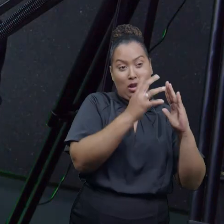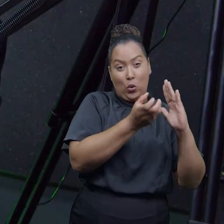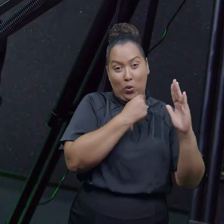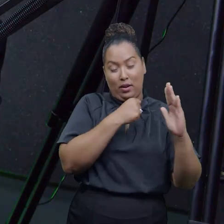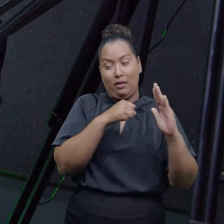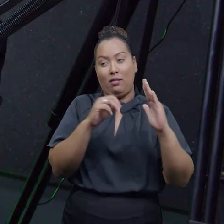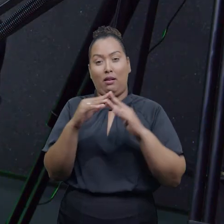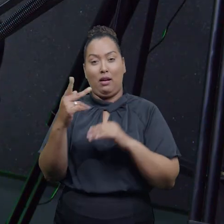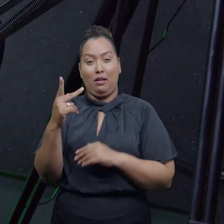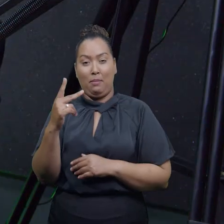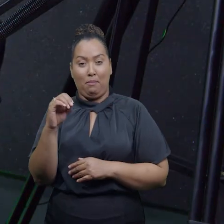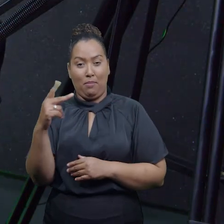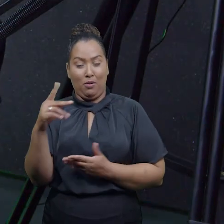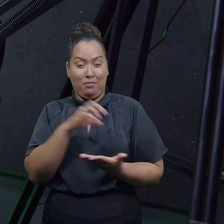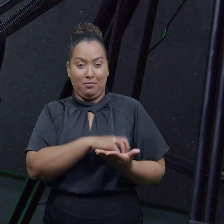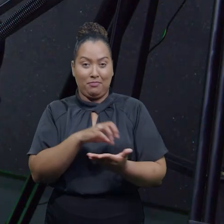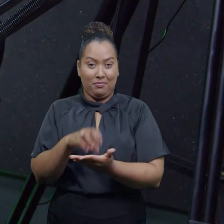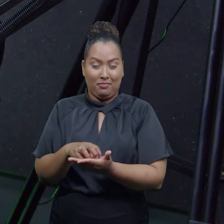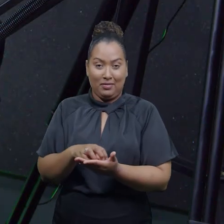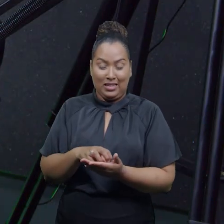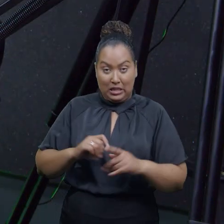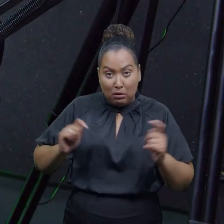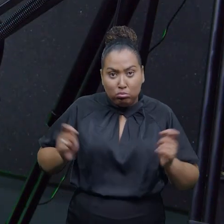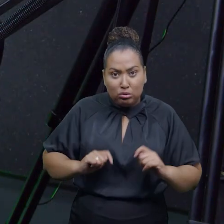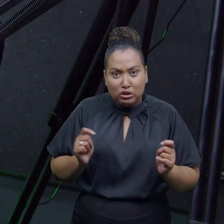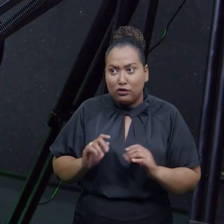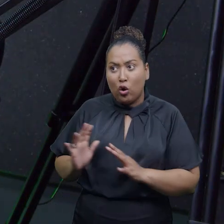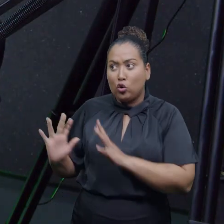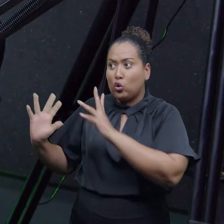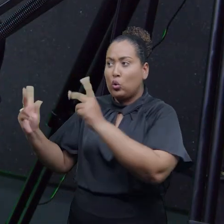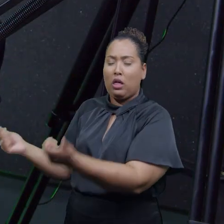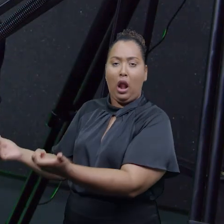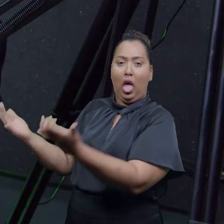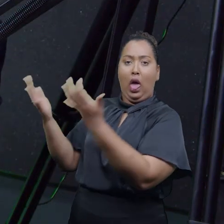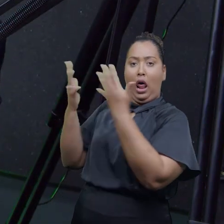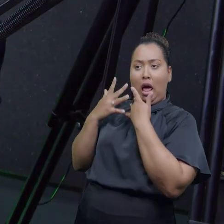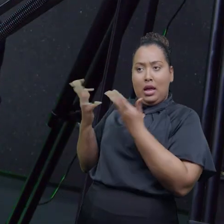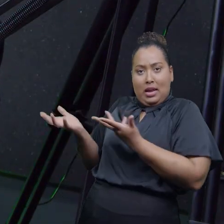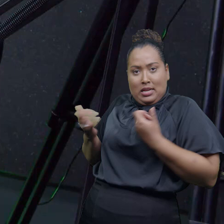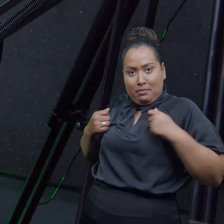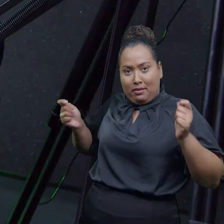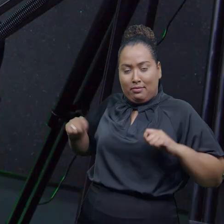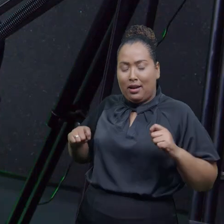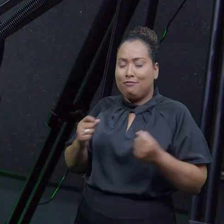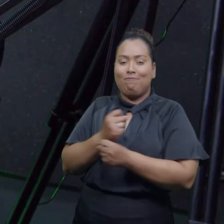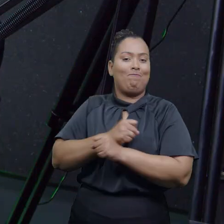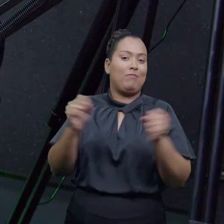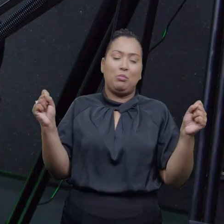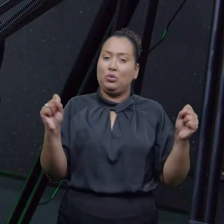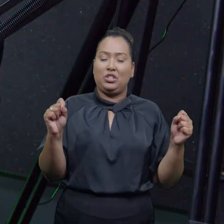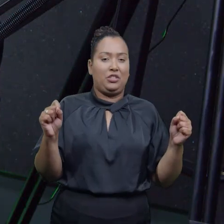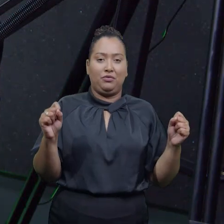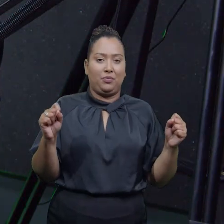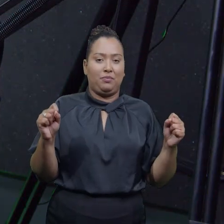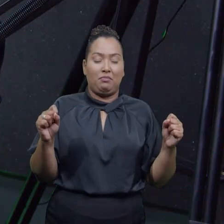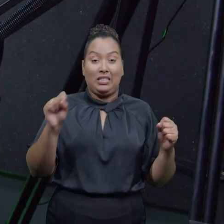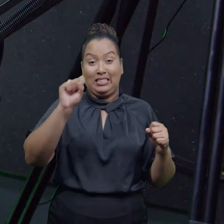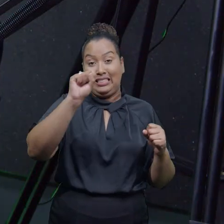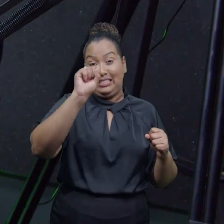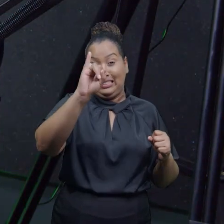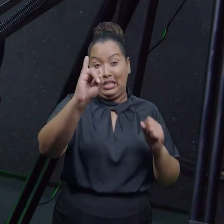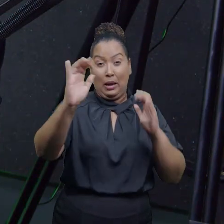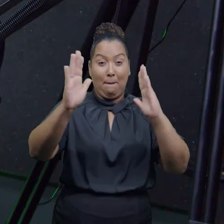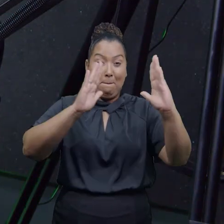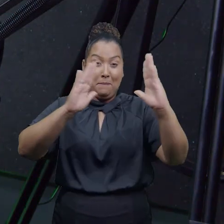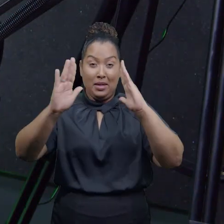prefeitura, ela não, pelo menos aqui em Goiânia, ela não, absolutamente não é suficiente para atender todo mundo, né? Em tempos